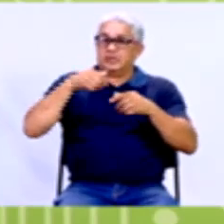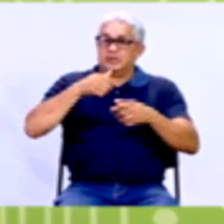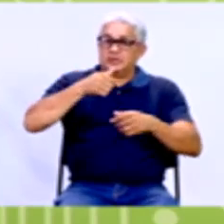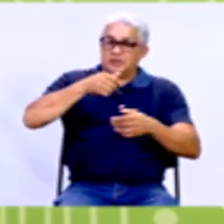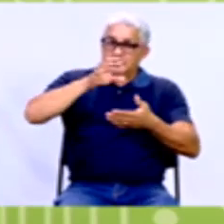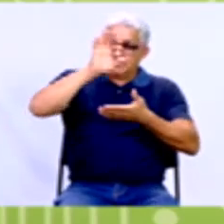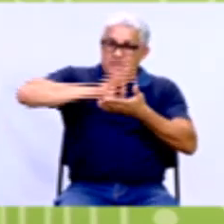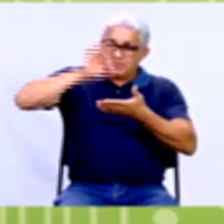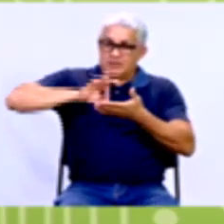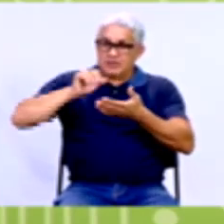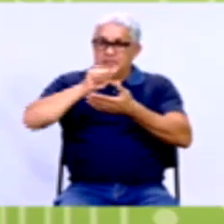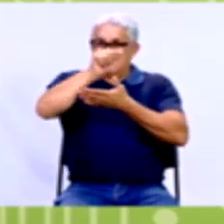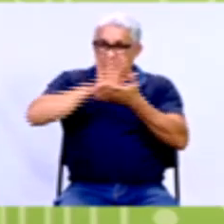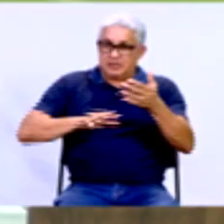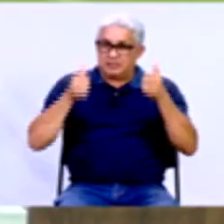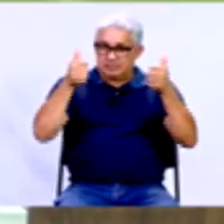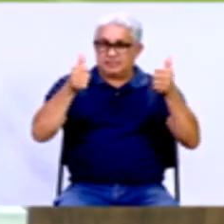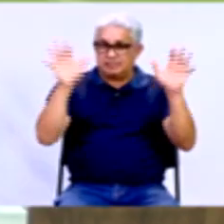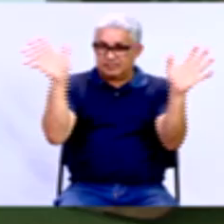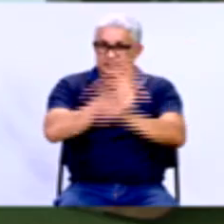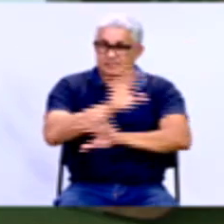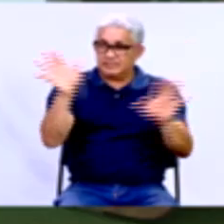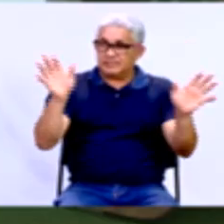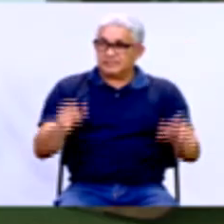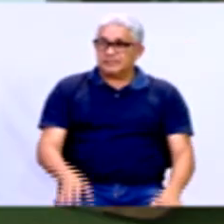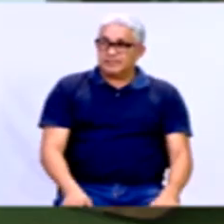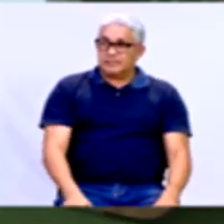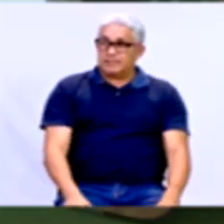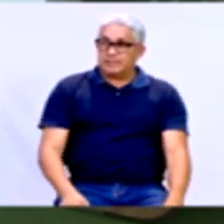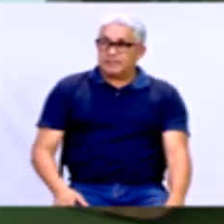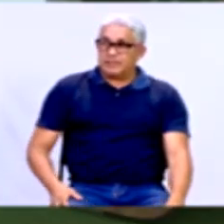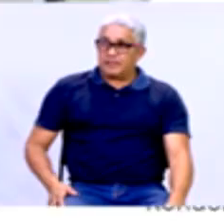nossas atividades, né, professor? Até já.